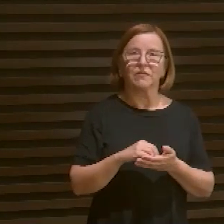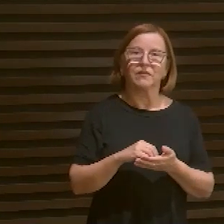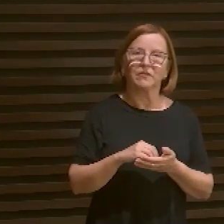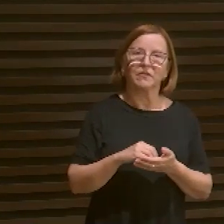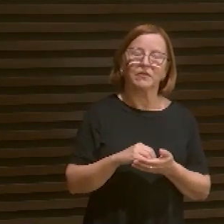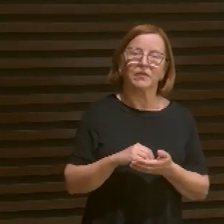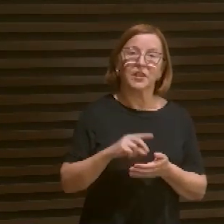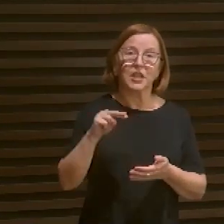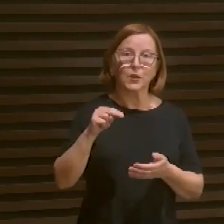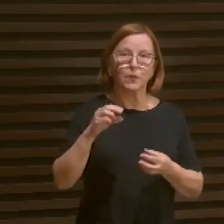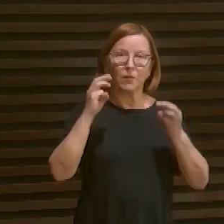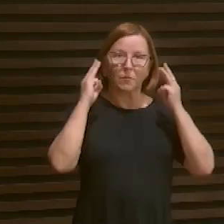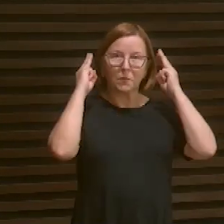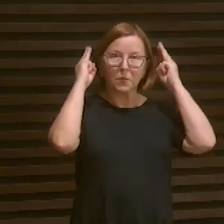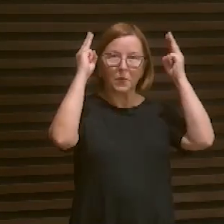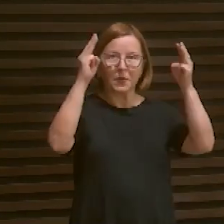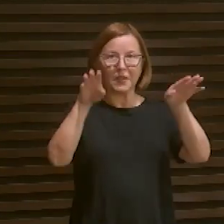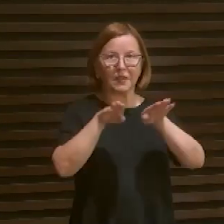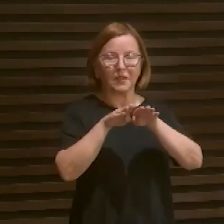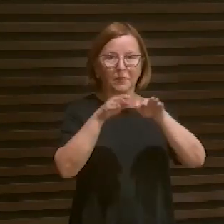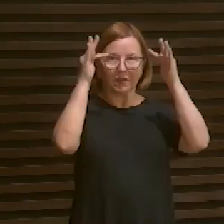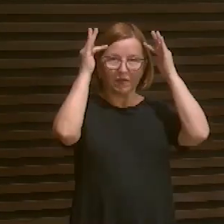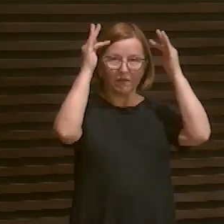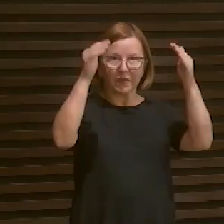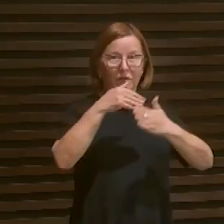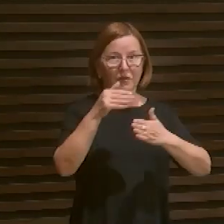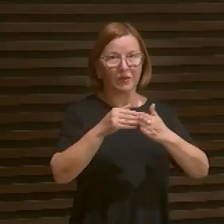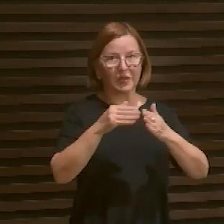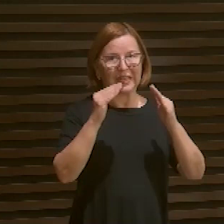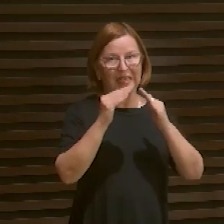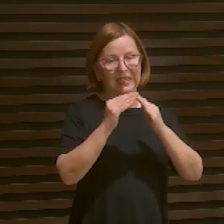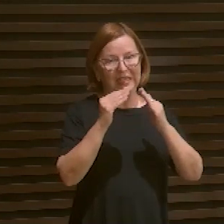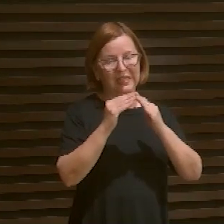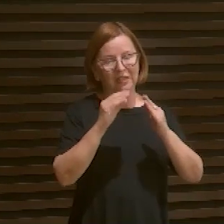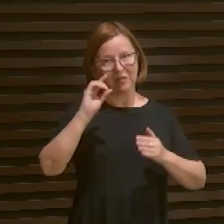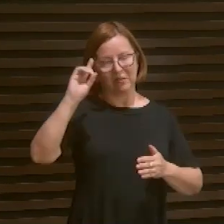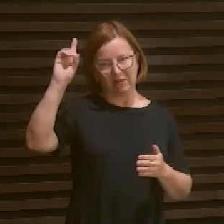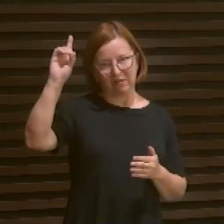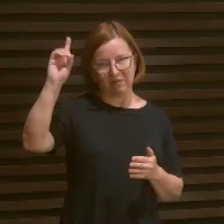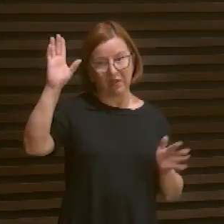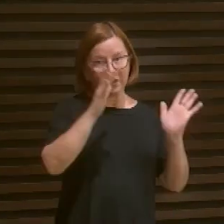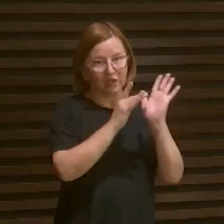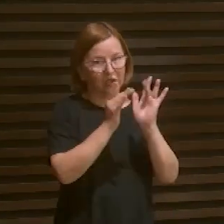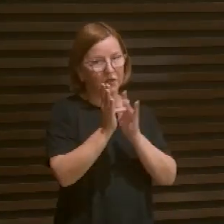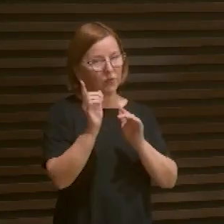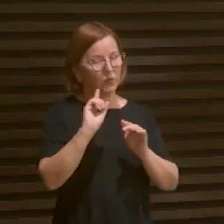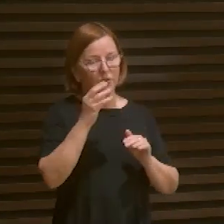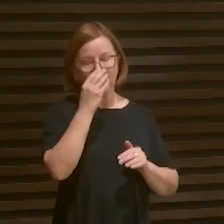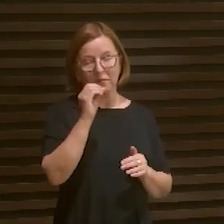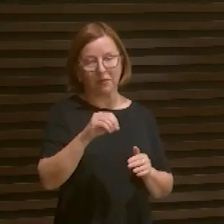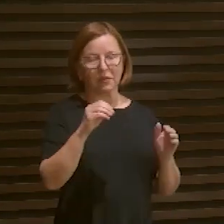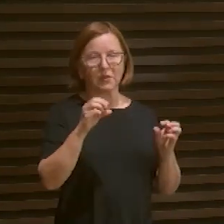em toda a casa de Deus. Moisés foi fiel, ele não está desprezando Moisés, mas Moisés não